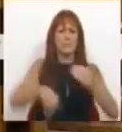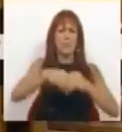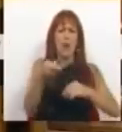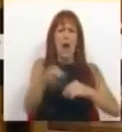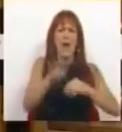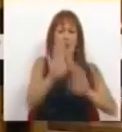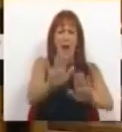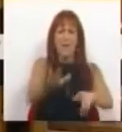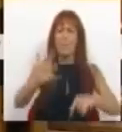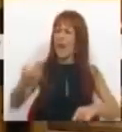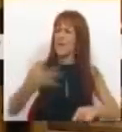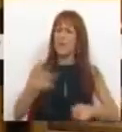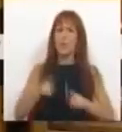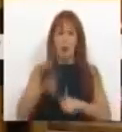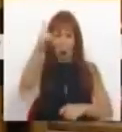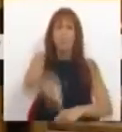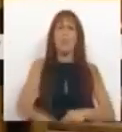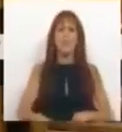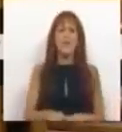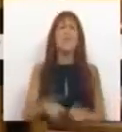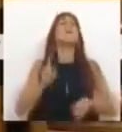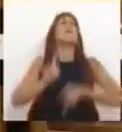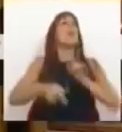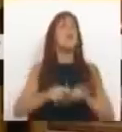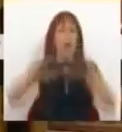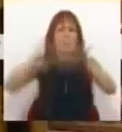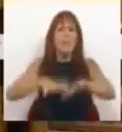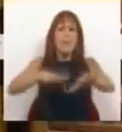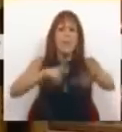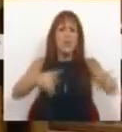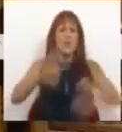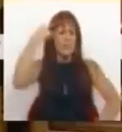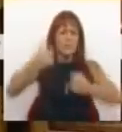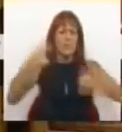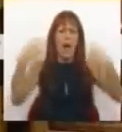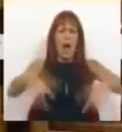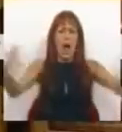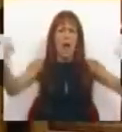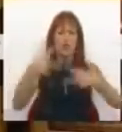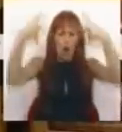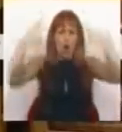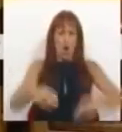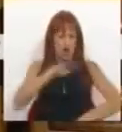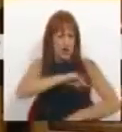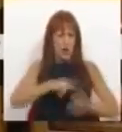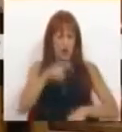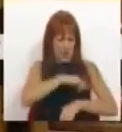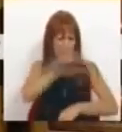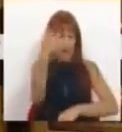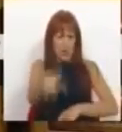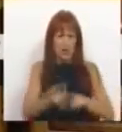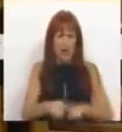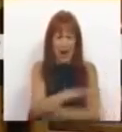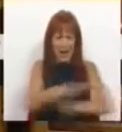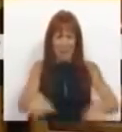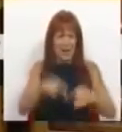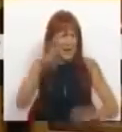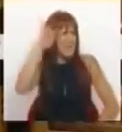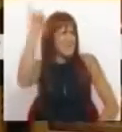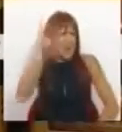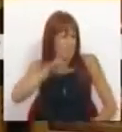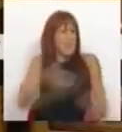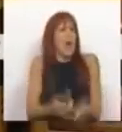sobretaxa, como o PSD impôs? E que tal uma manifestação para que haja cortes nos salários e nas pensões, acabando com esta